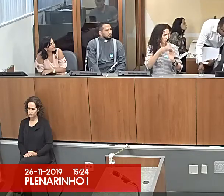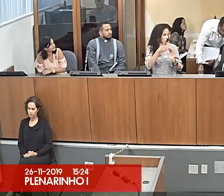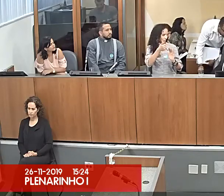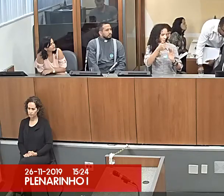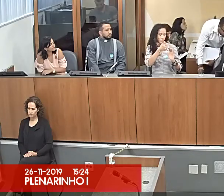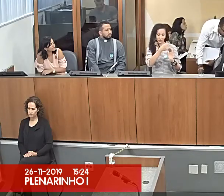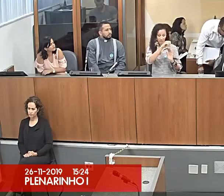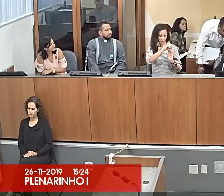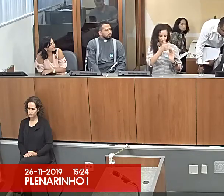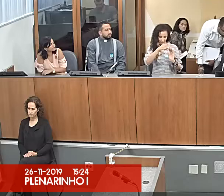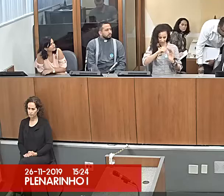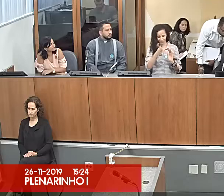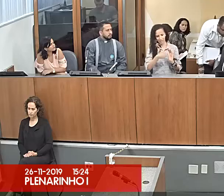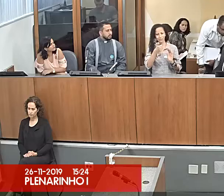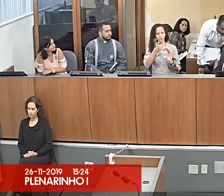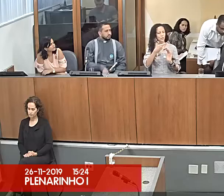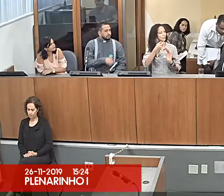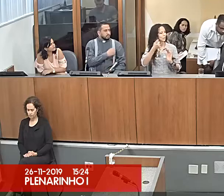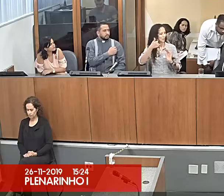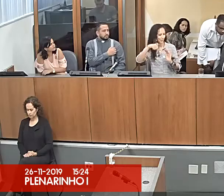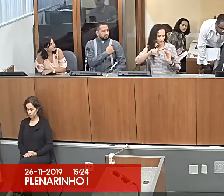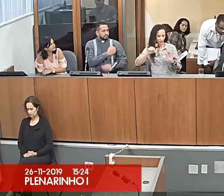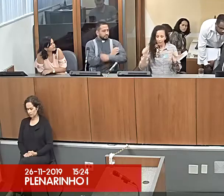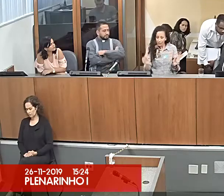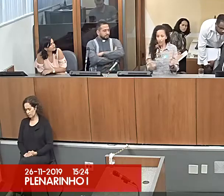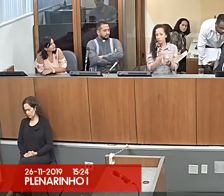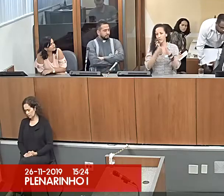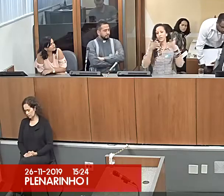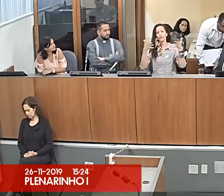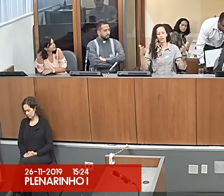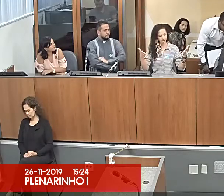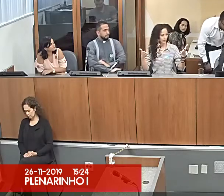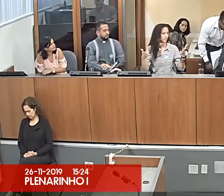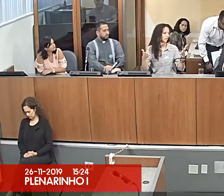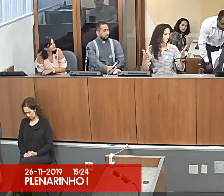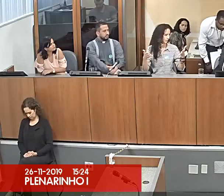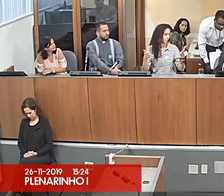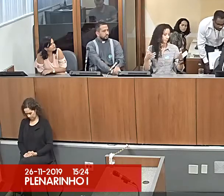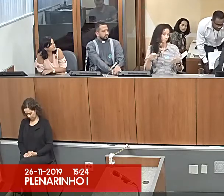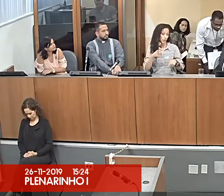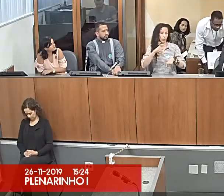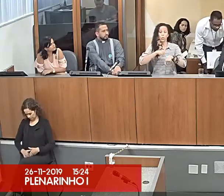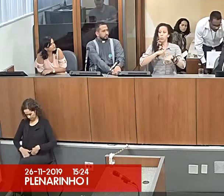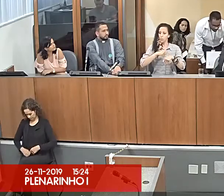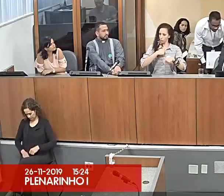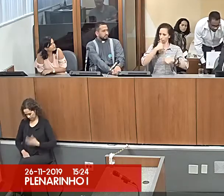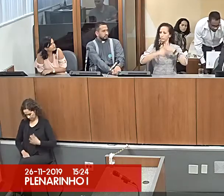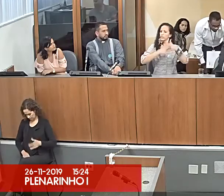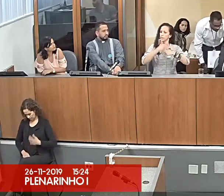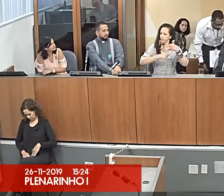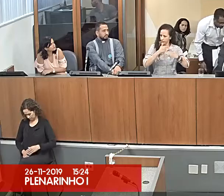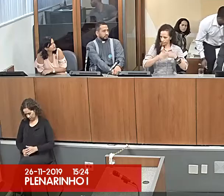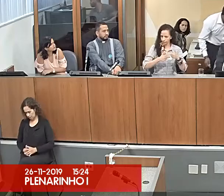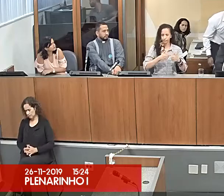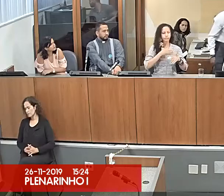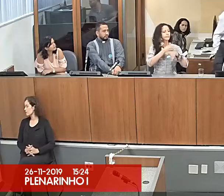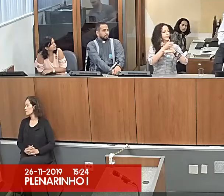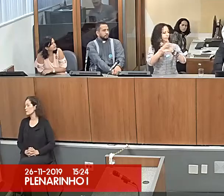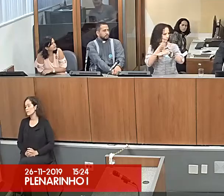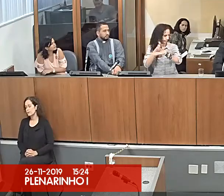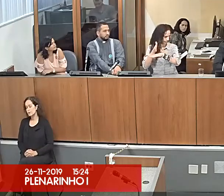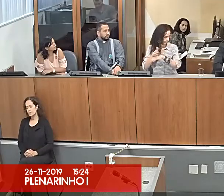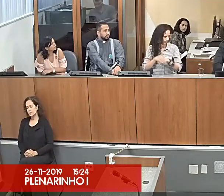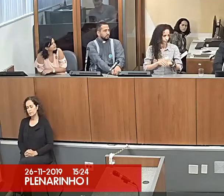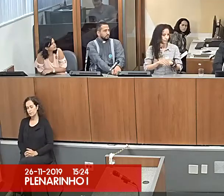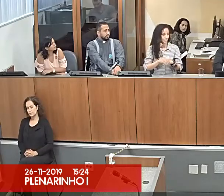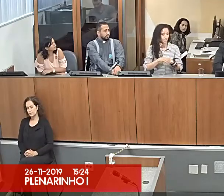assim, praticamente vendo como um milagre a possibilidade desse projeto